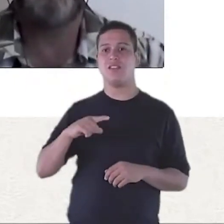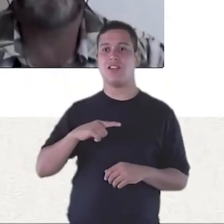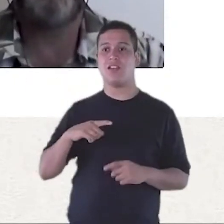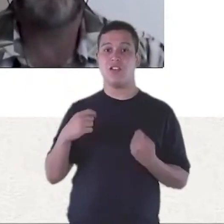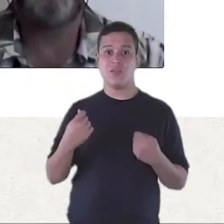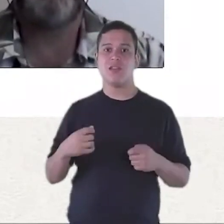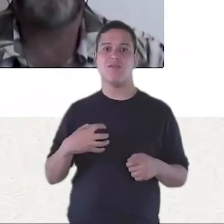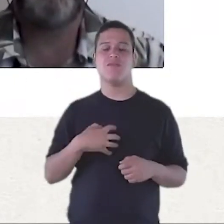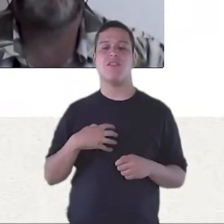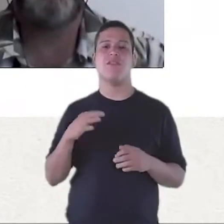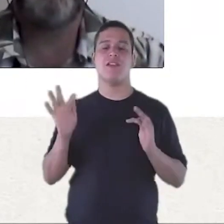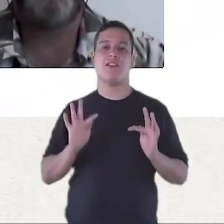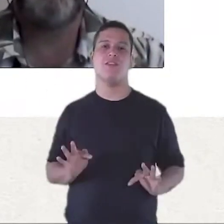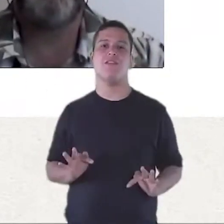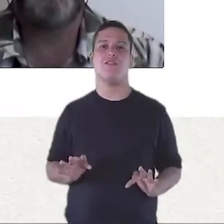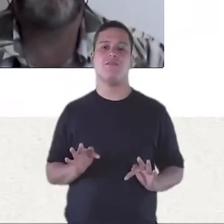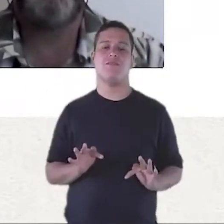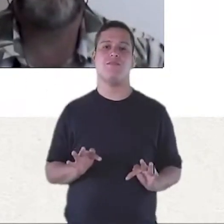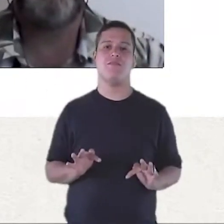felicidade.